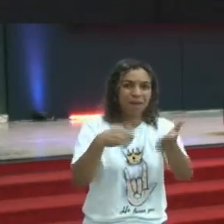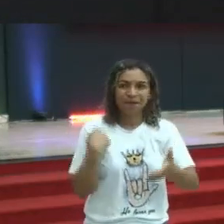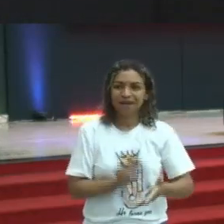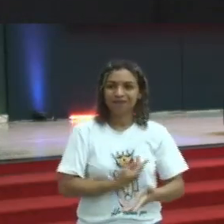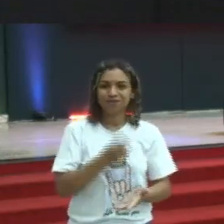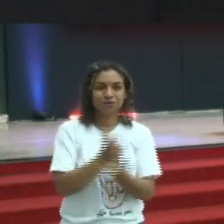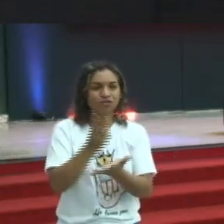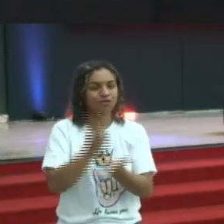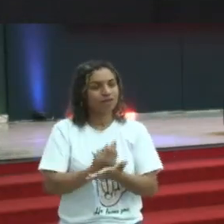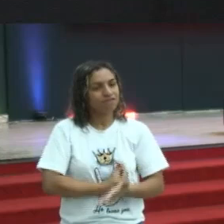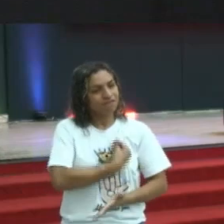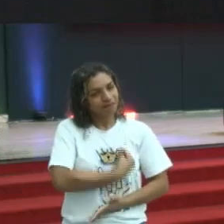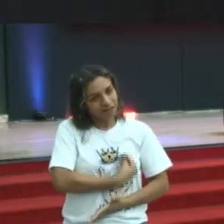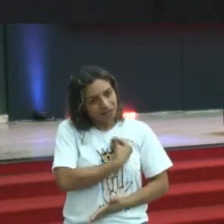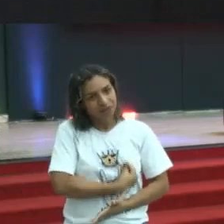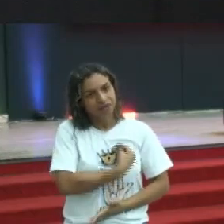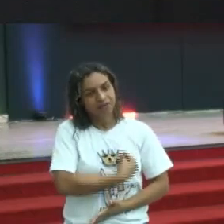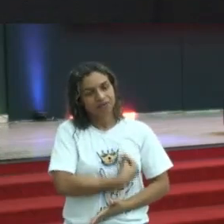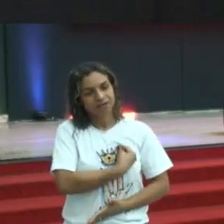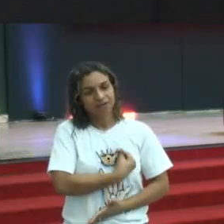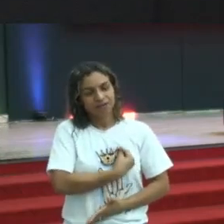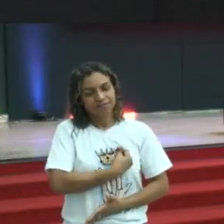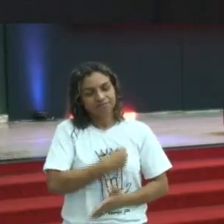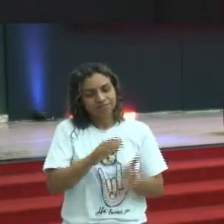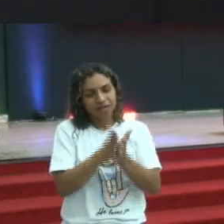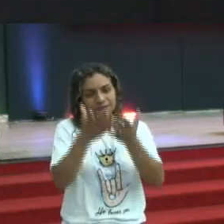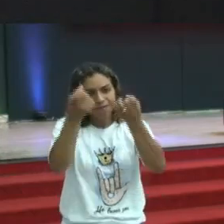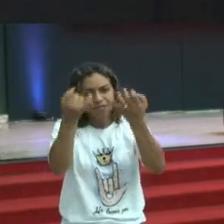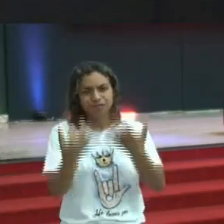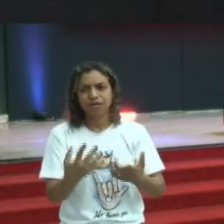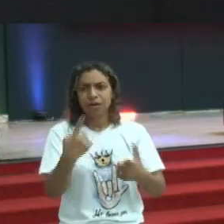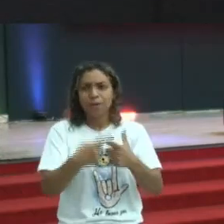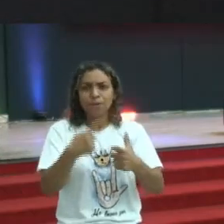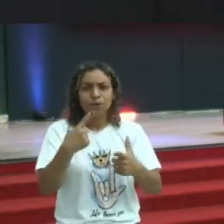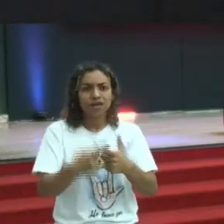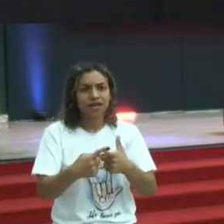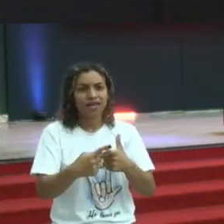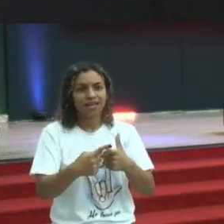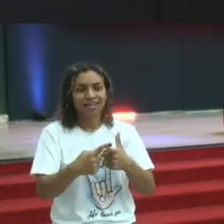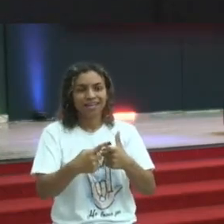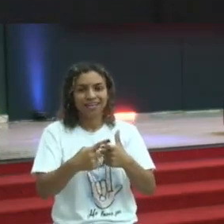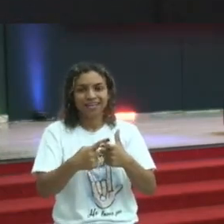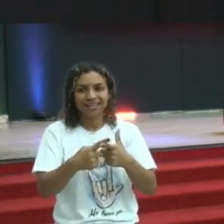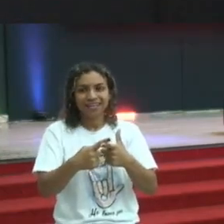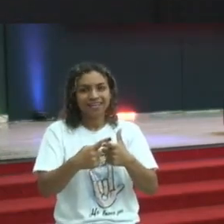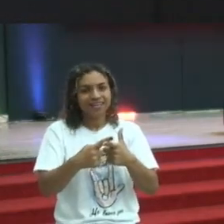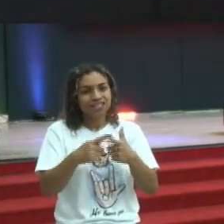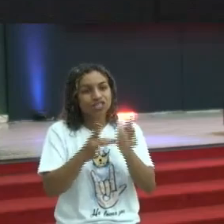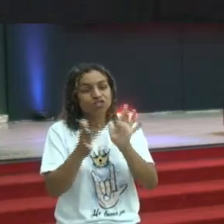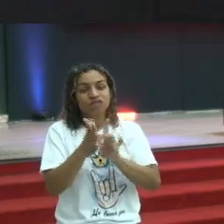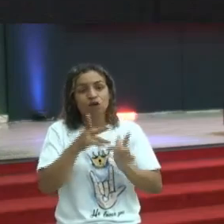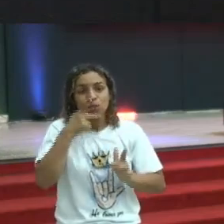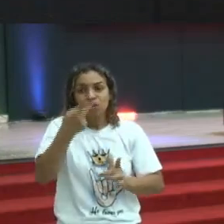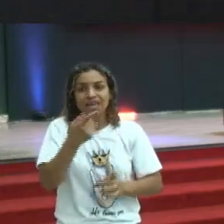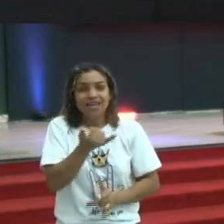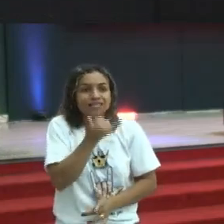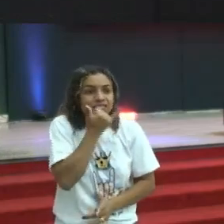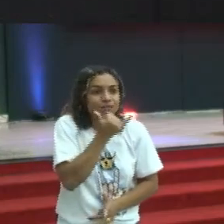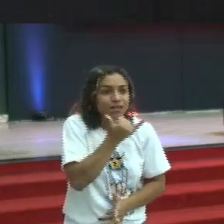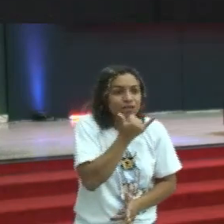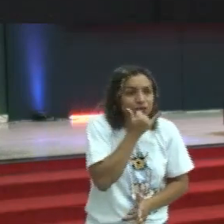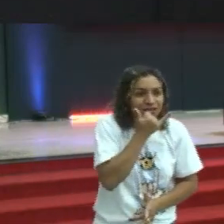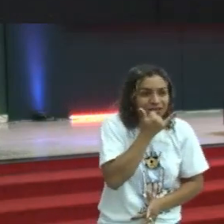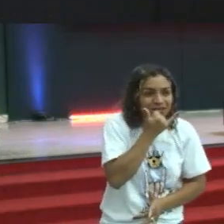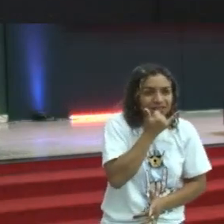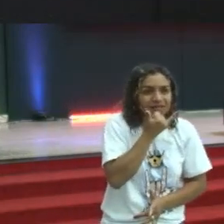presente. Jeremias 31:34, a Bíblia diz assim: porque eu lhes perdoarei a